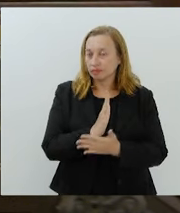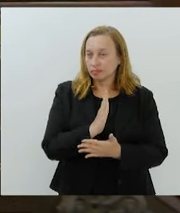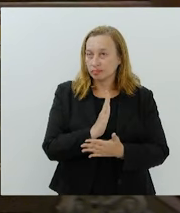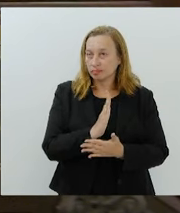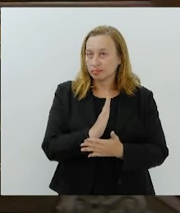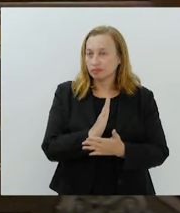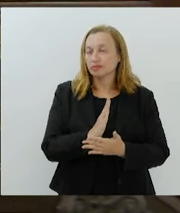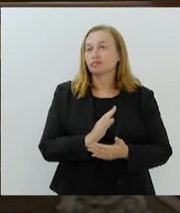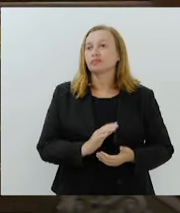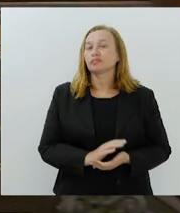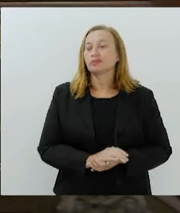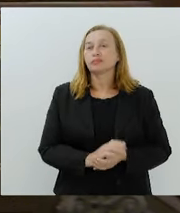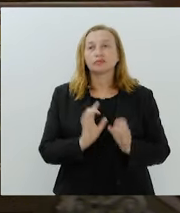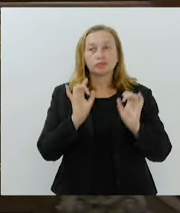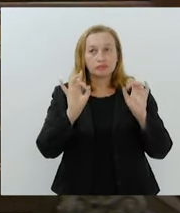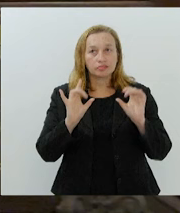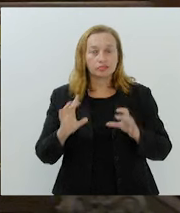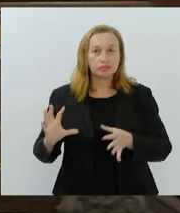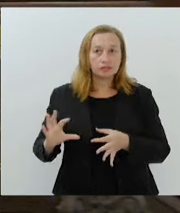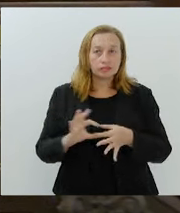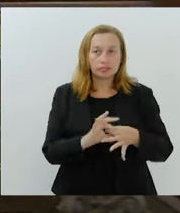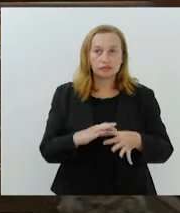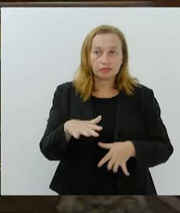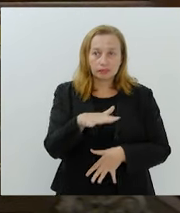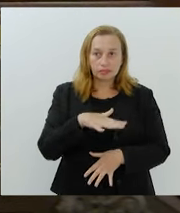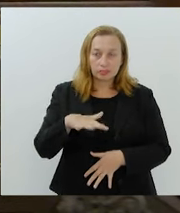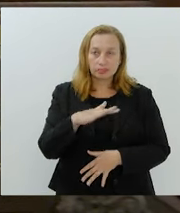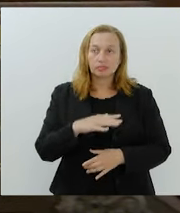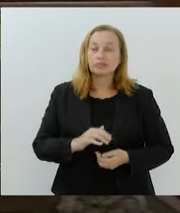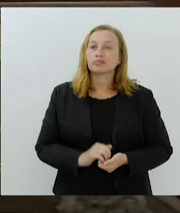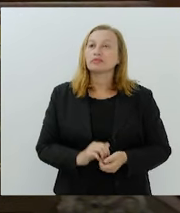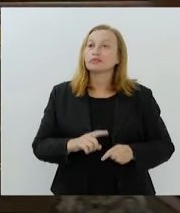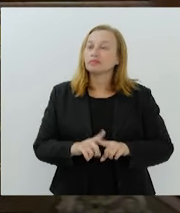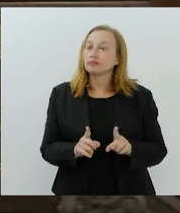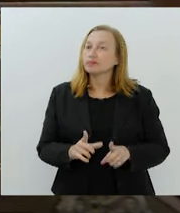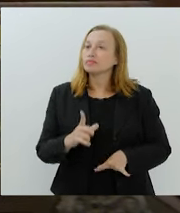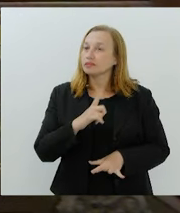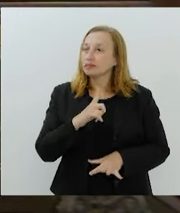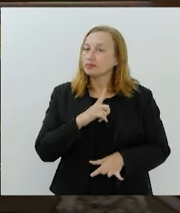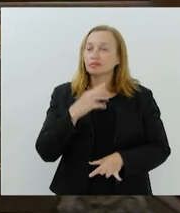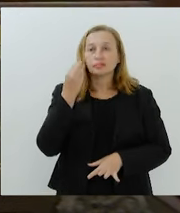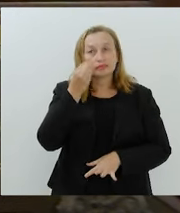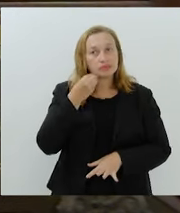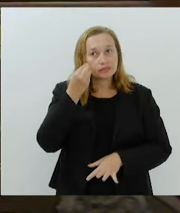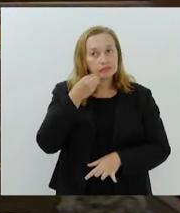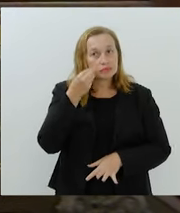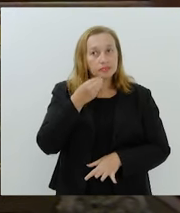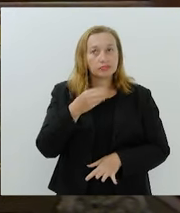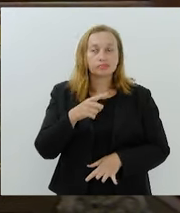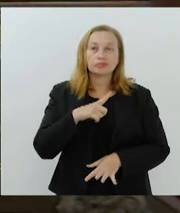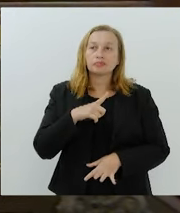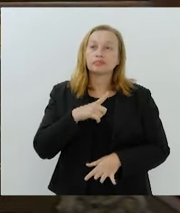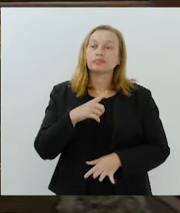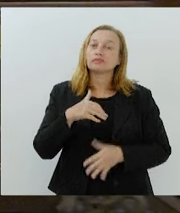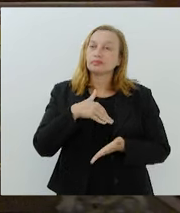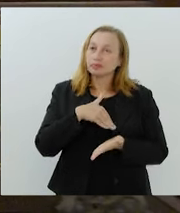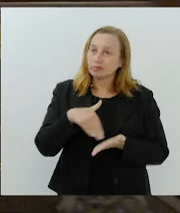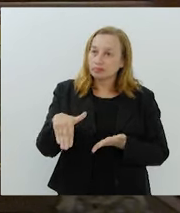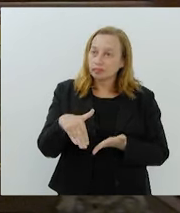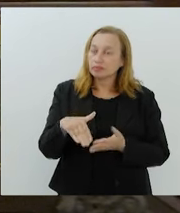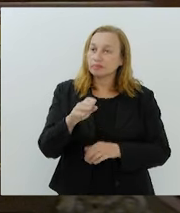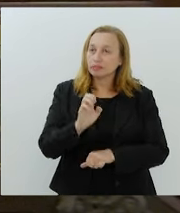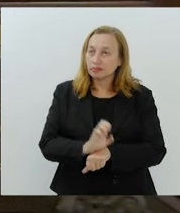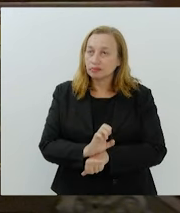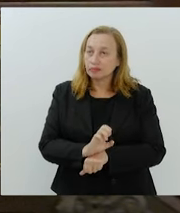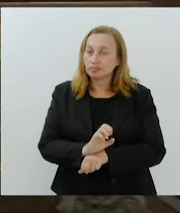sancionados, especialmente ligados a essa área, mas por ter tido a experiência de ser secretário de Estado do